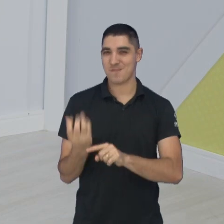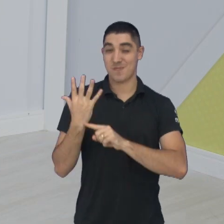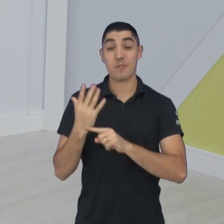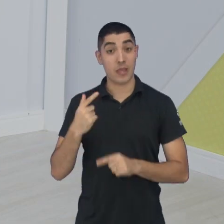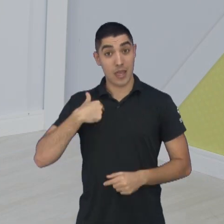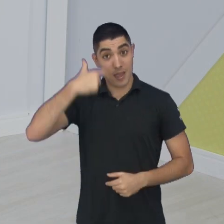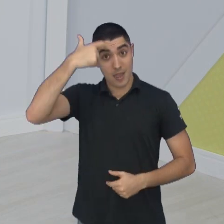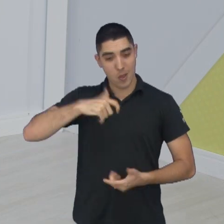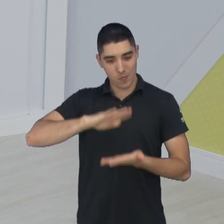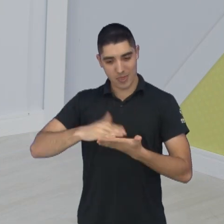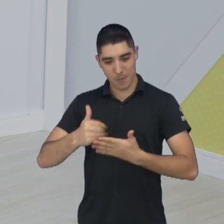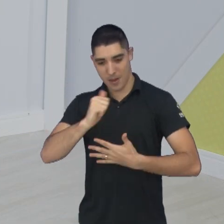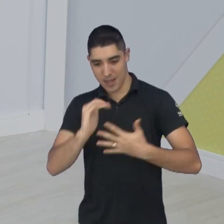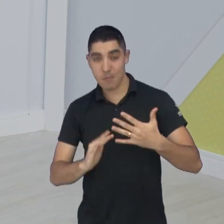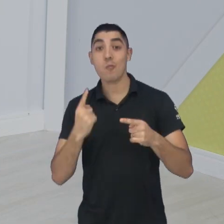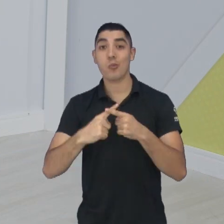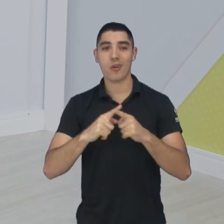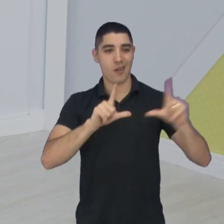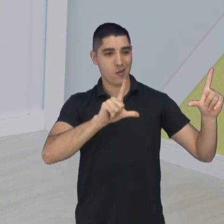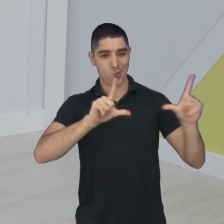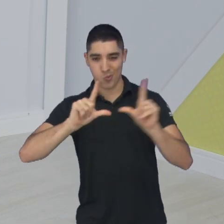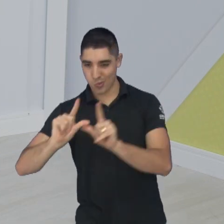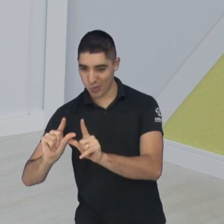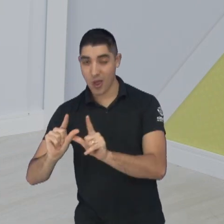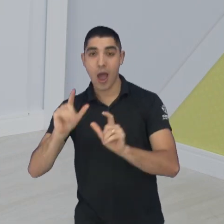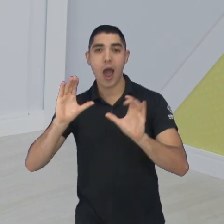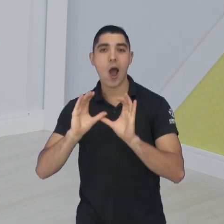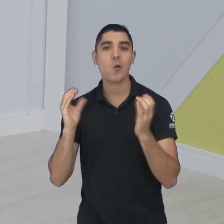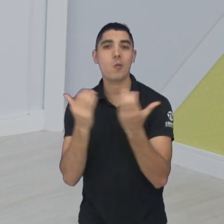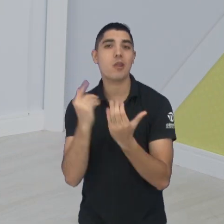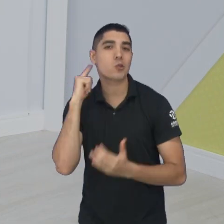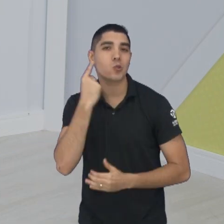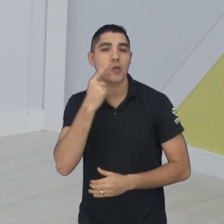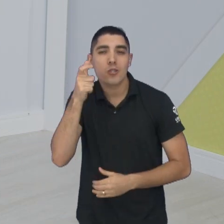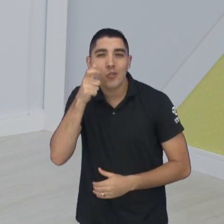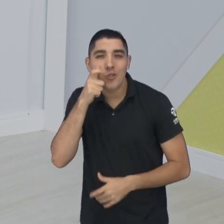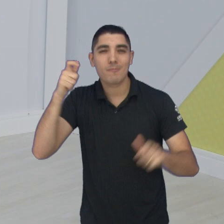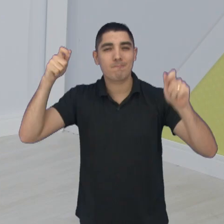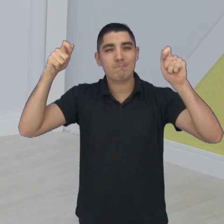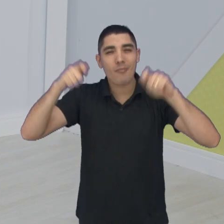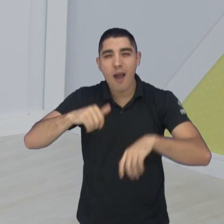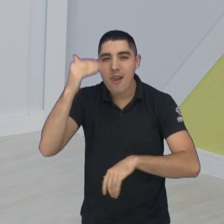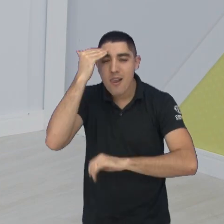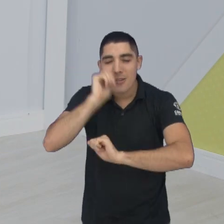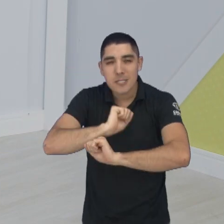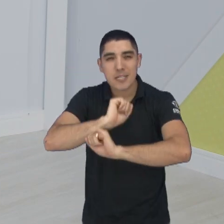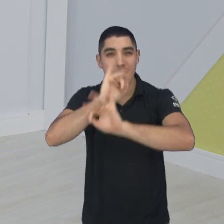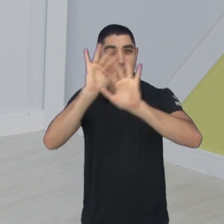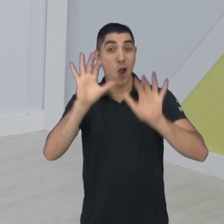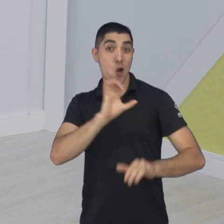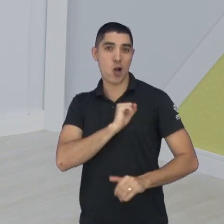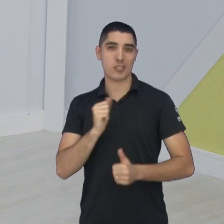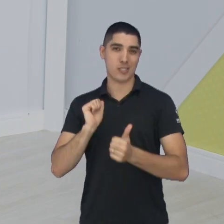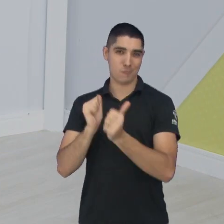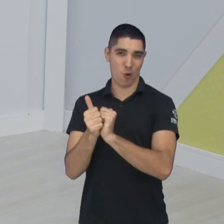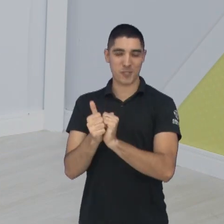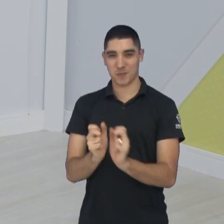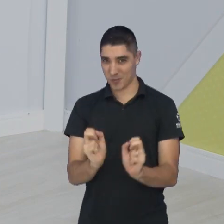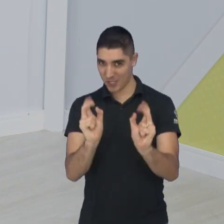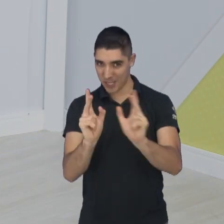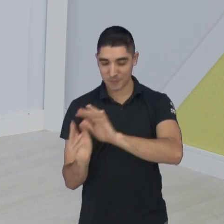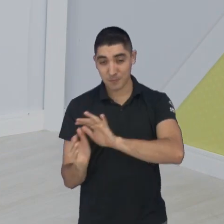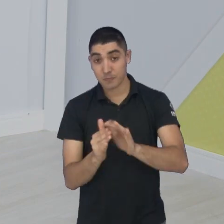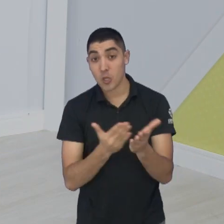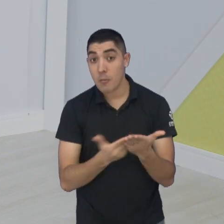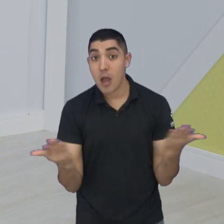que sempre leva a informação para a comunidade surda que gosta do esporte aqui de São José dos Campos, tá certo? E olha só, a gente começa falando